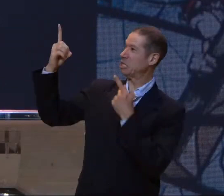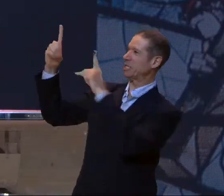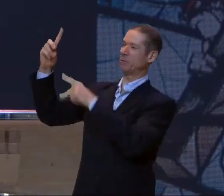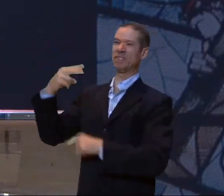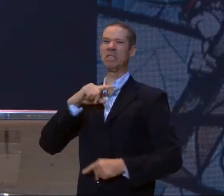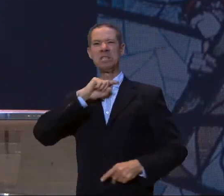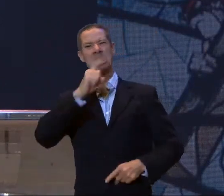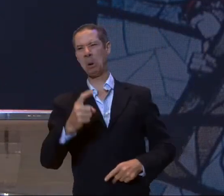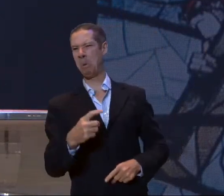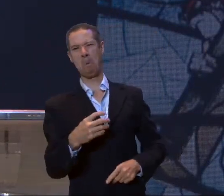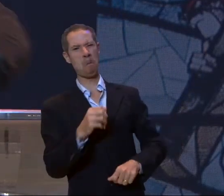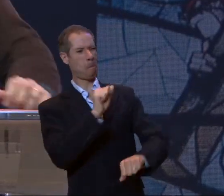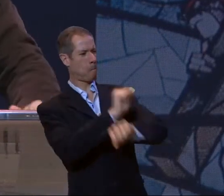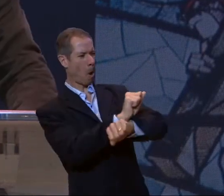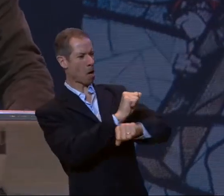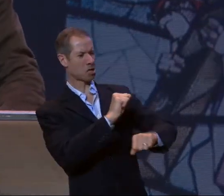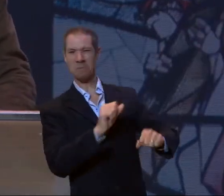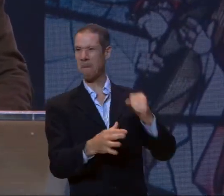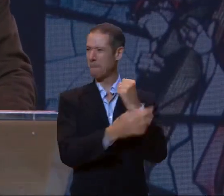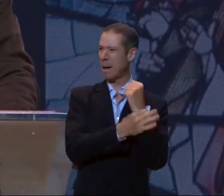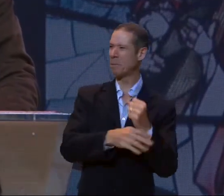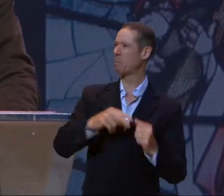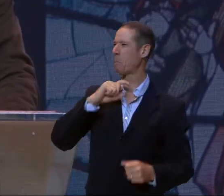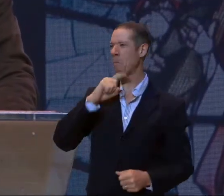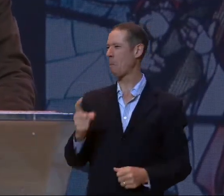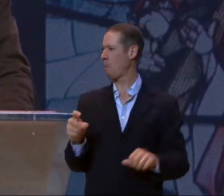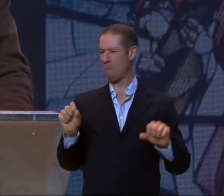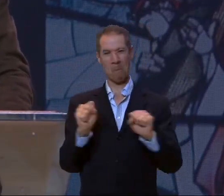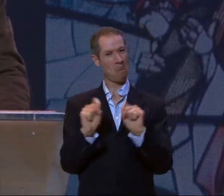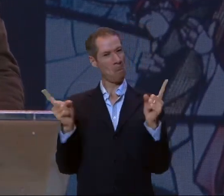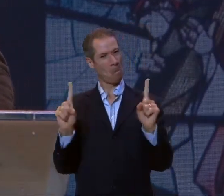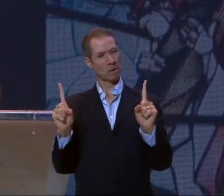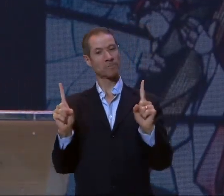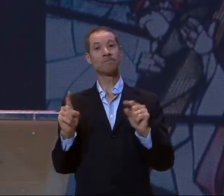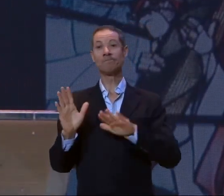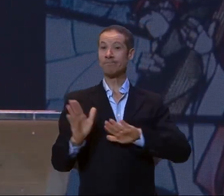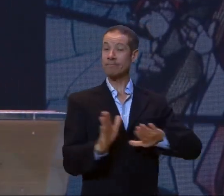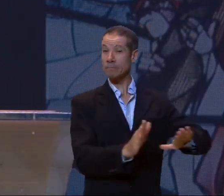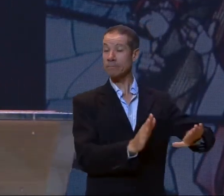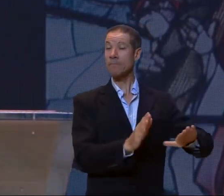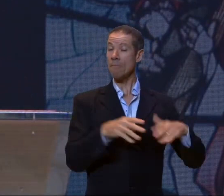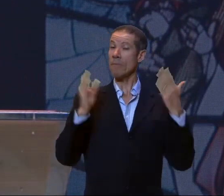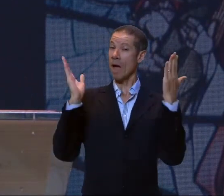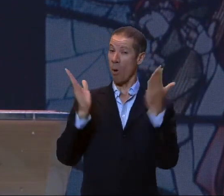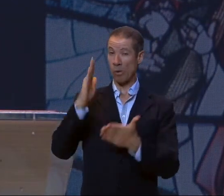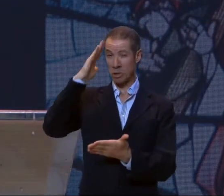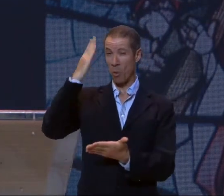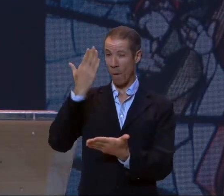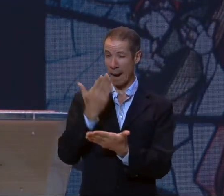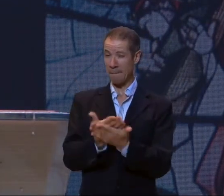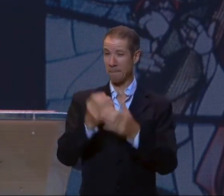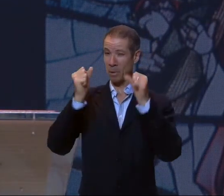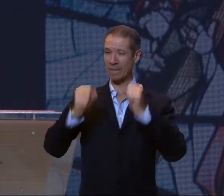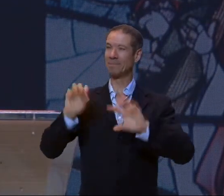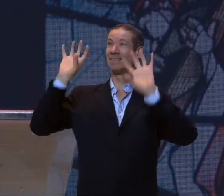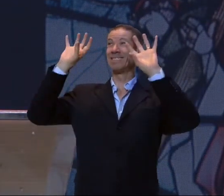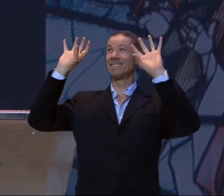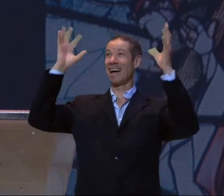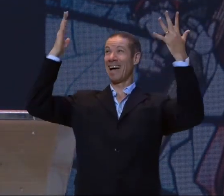pode pará-lo, aleluia. Sabe, hoje eu creio que podemos